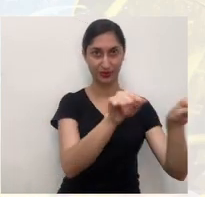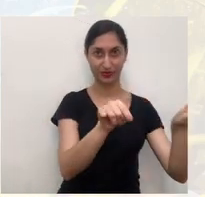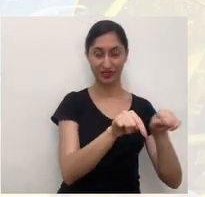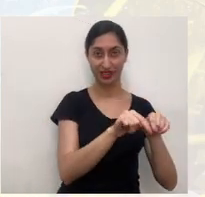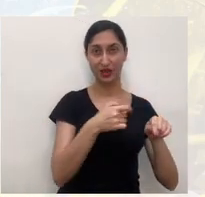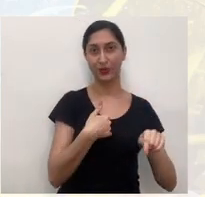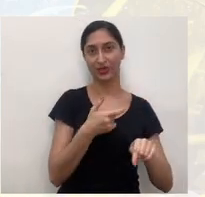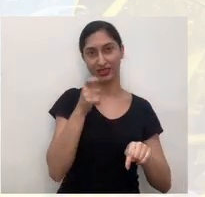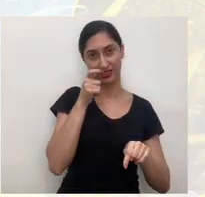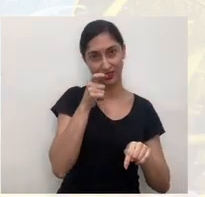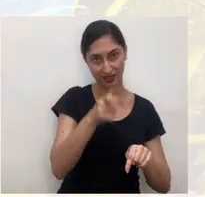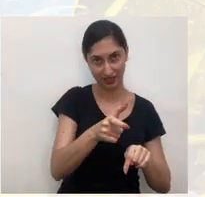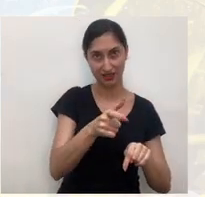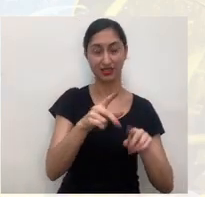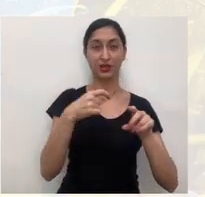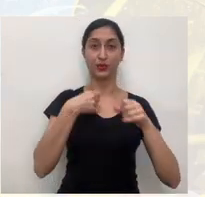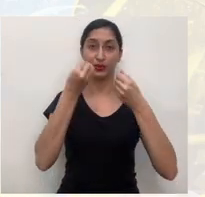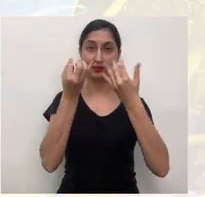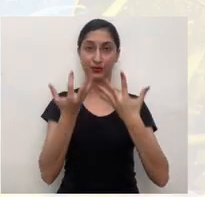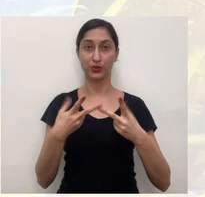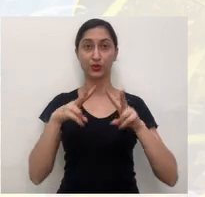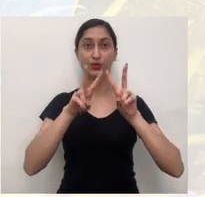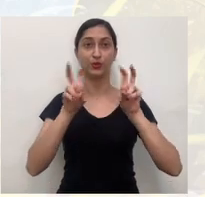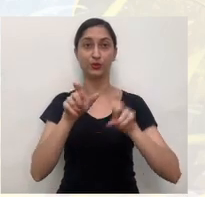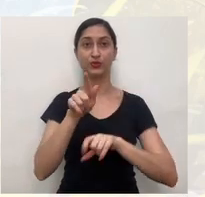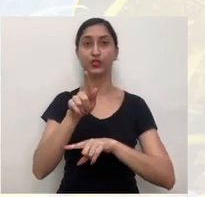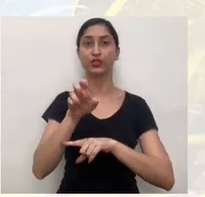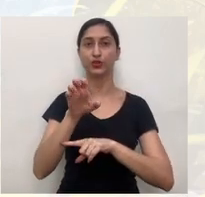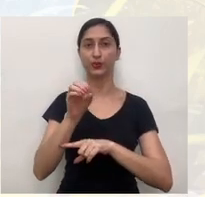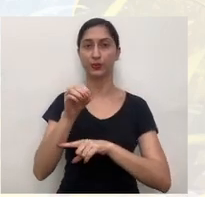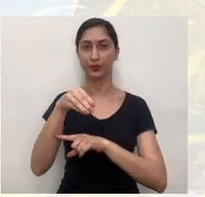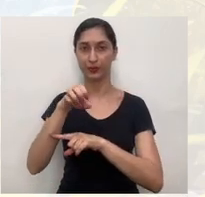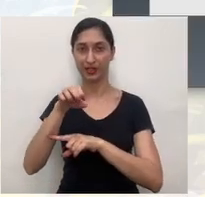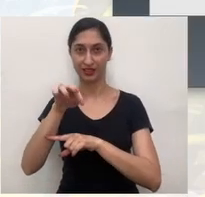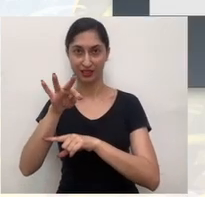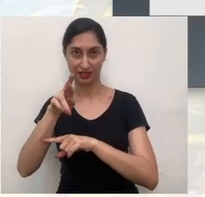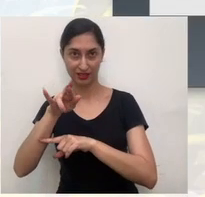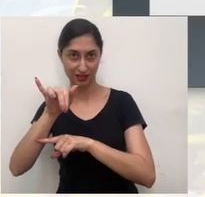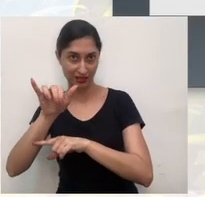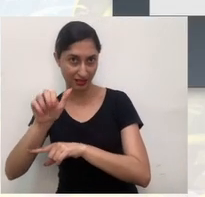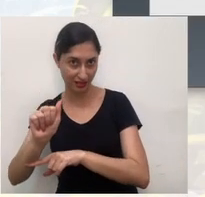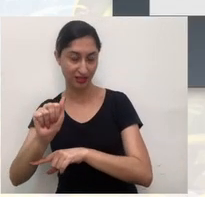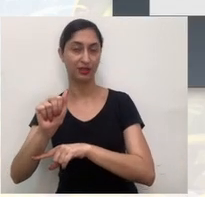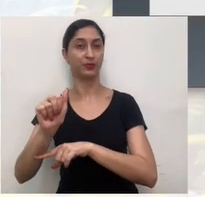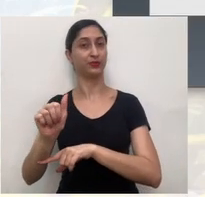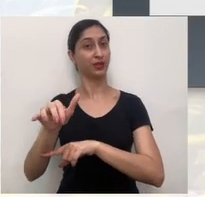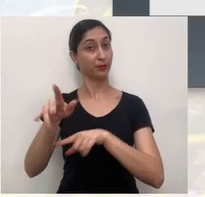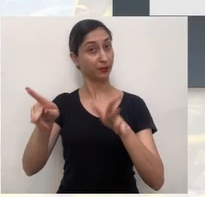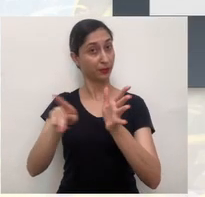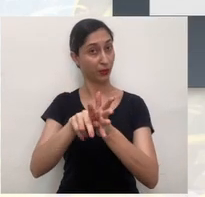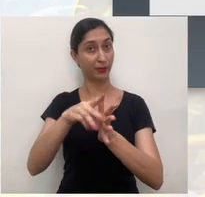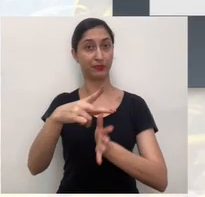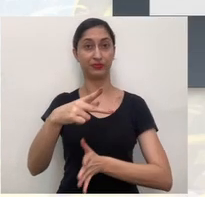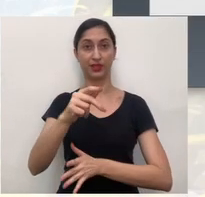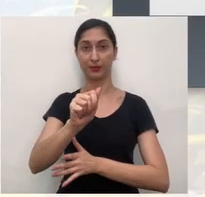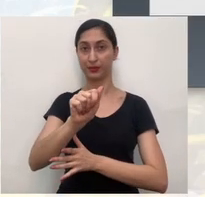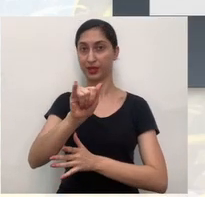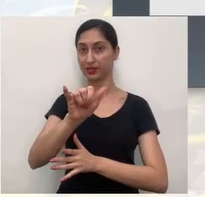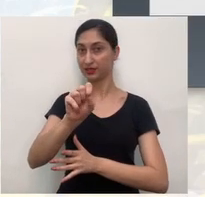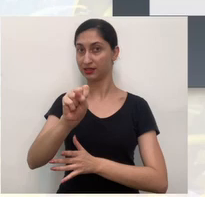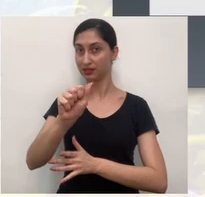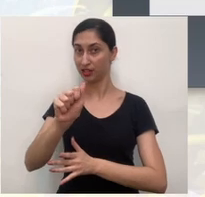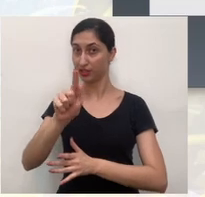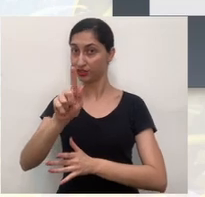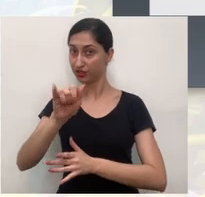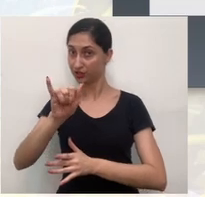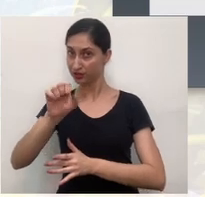falando sobre geometria e a geometria do paisagismo, né? E eu vejo nesse